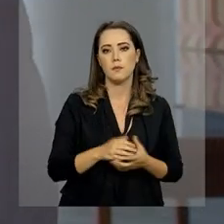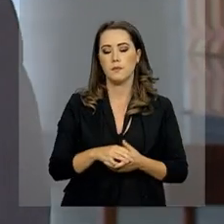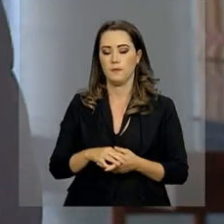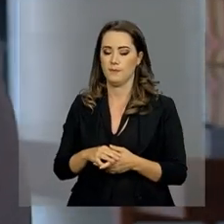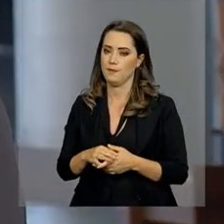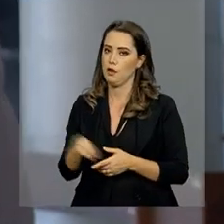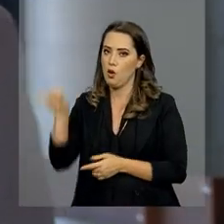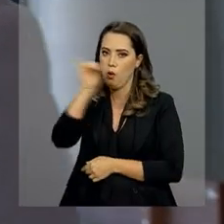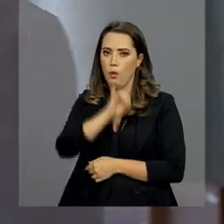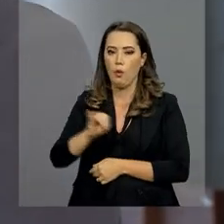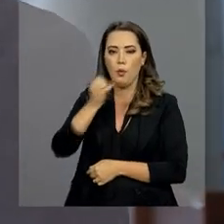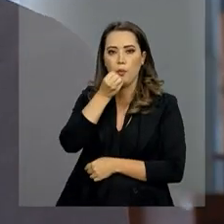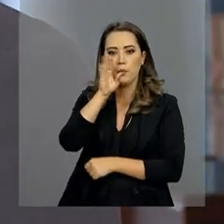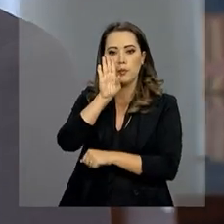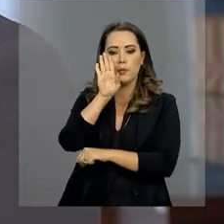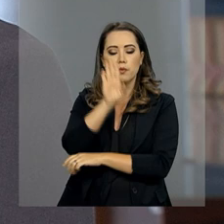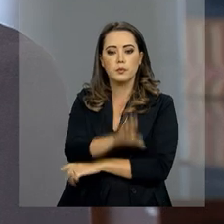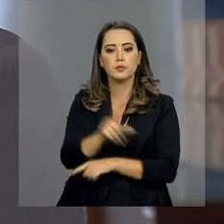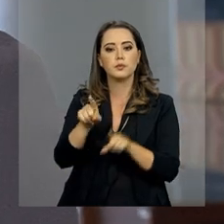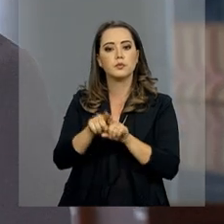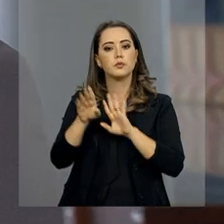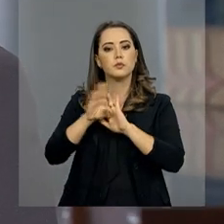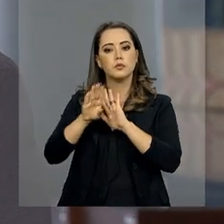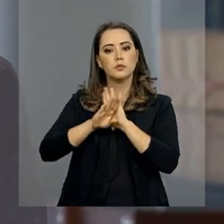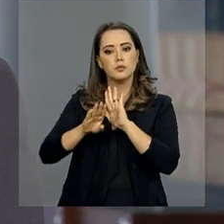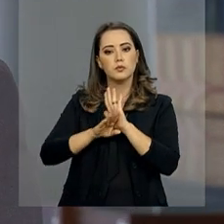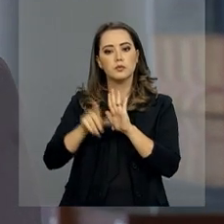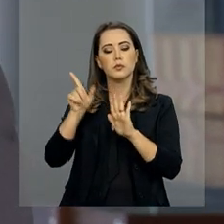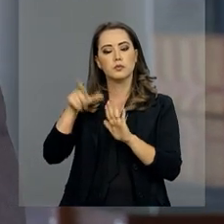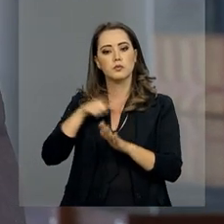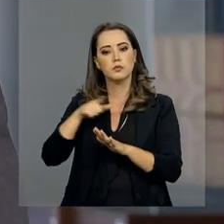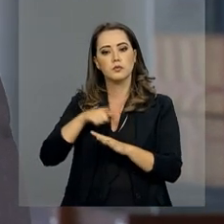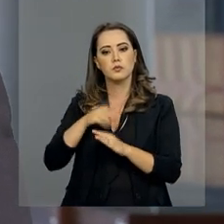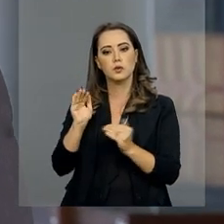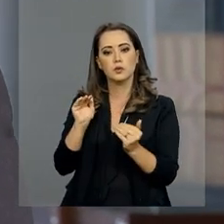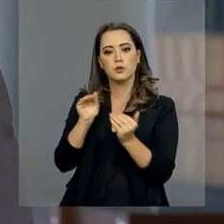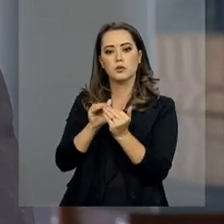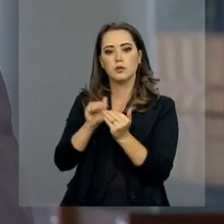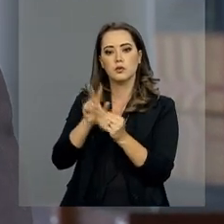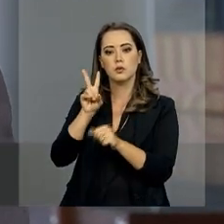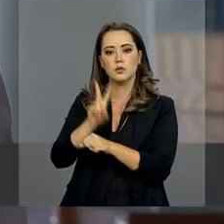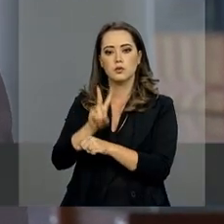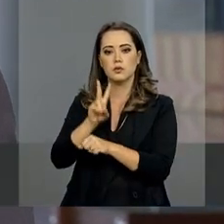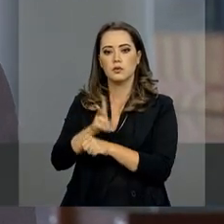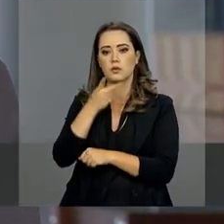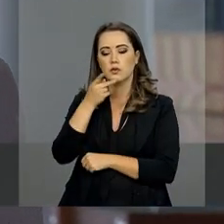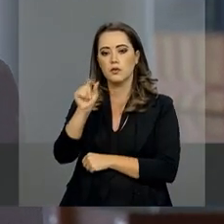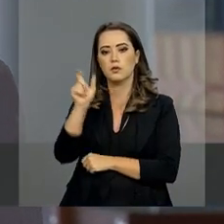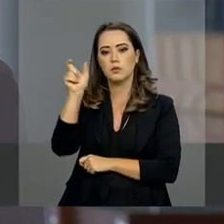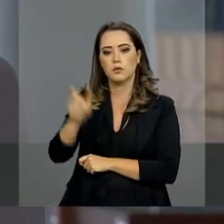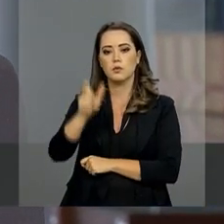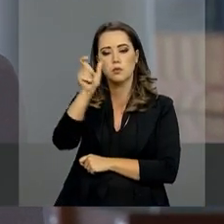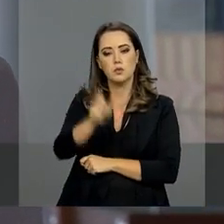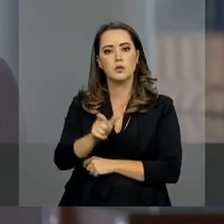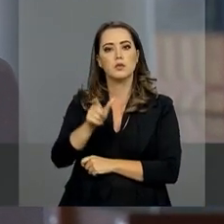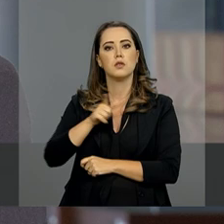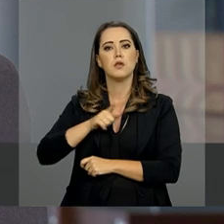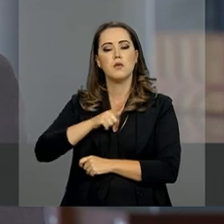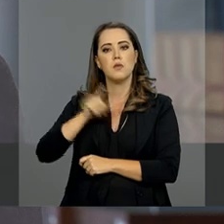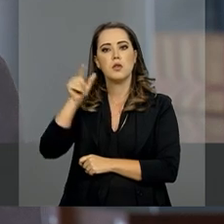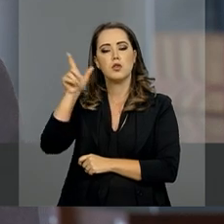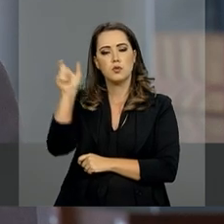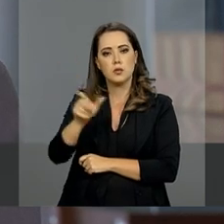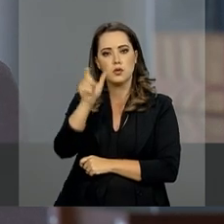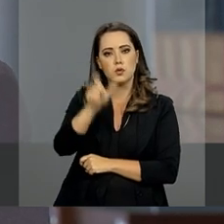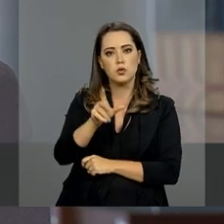boa tarde o programa ele se destina à proteção como você disse de pessoas que são